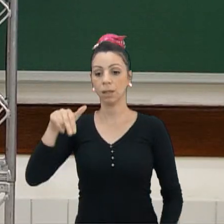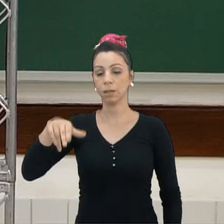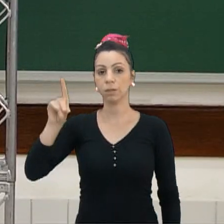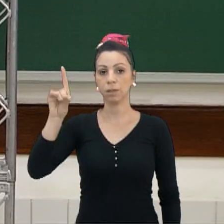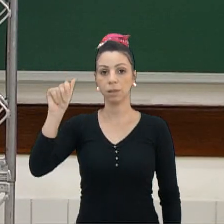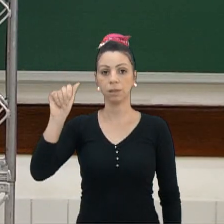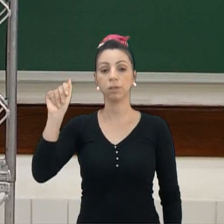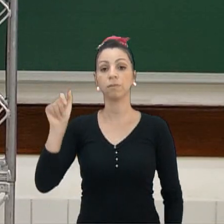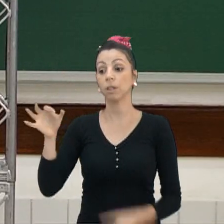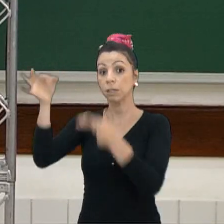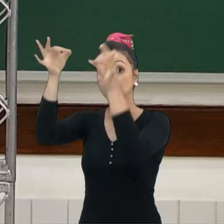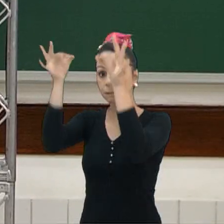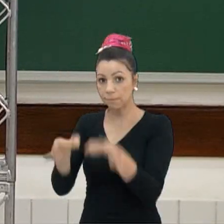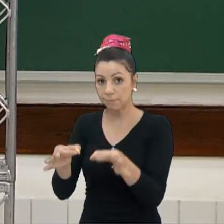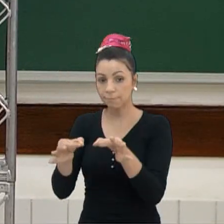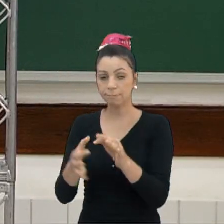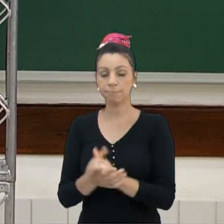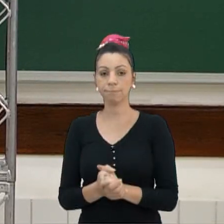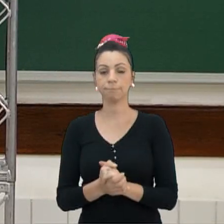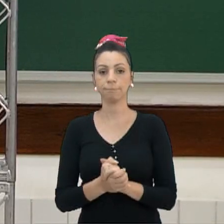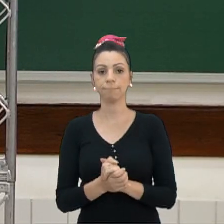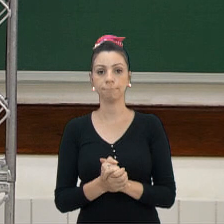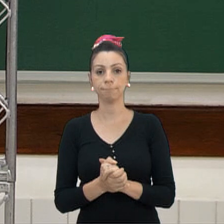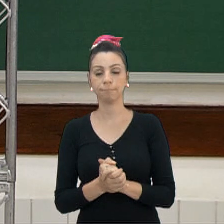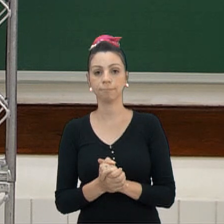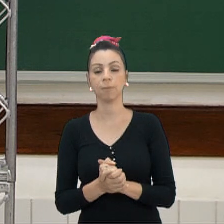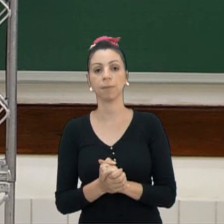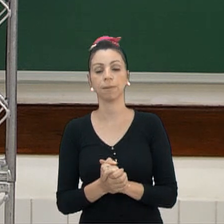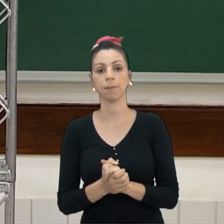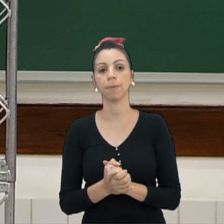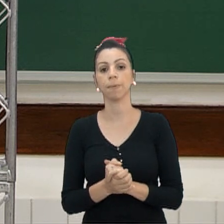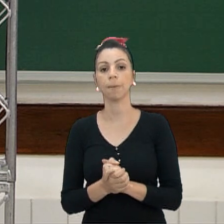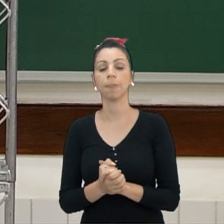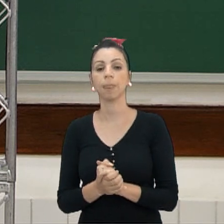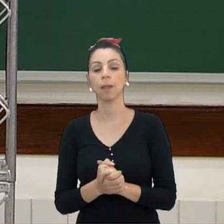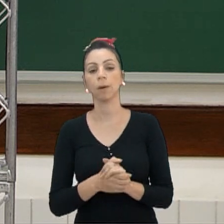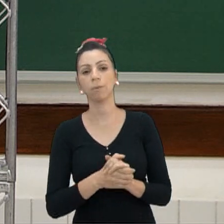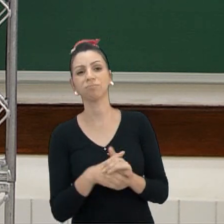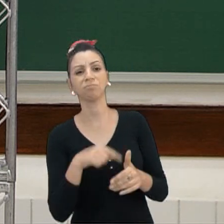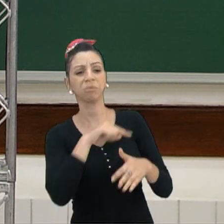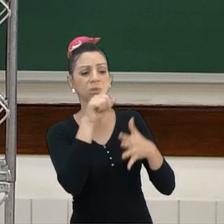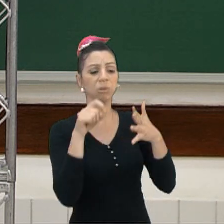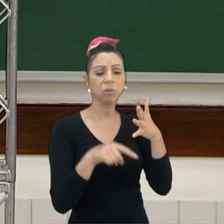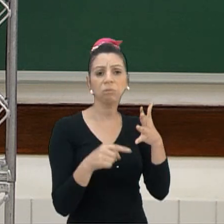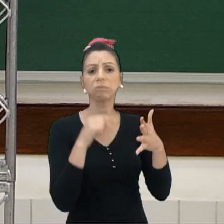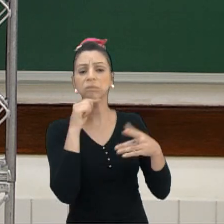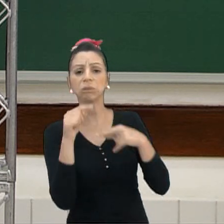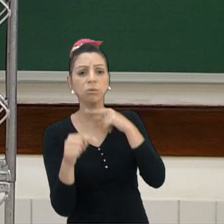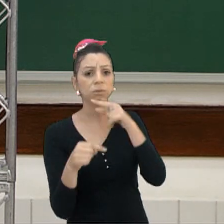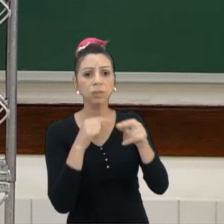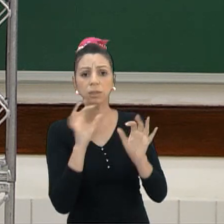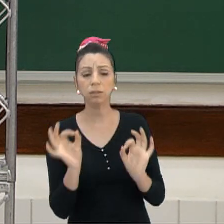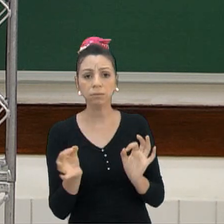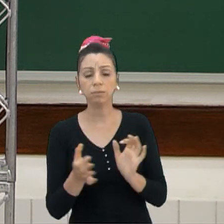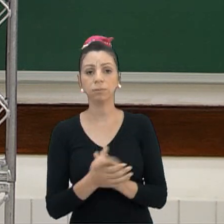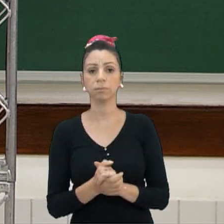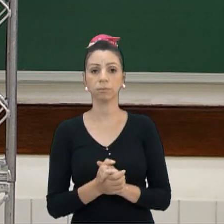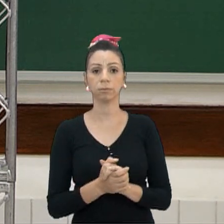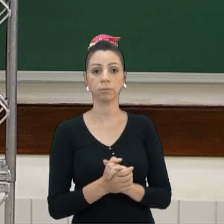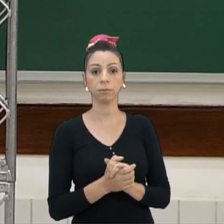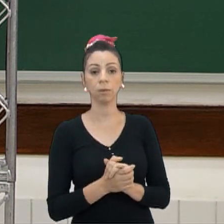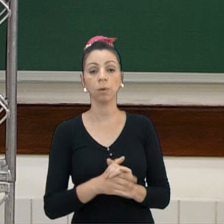mostrar uma certeza. O subjuntivo vai me mostrar uma incerteza, uma hipótese ou uma dúvida. E